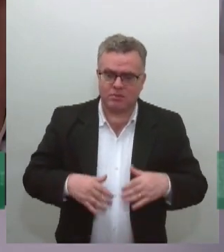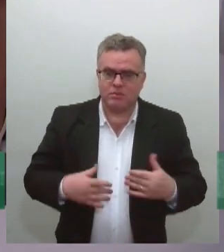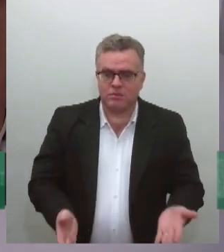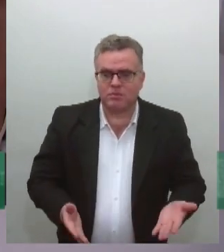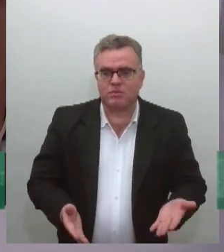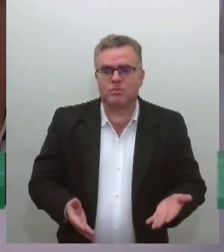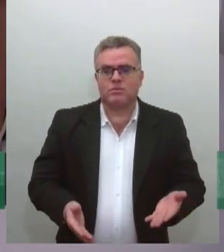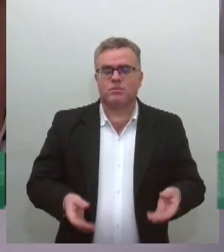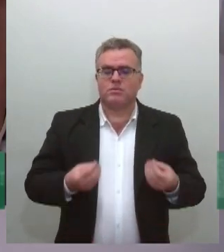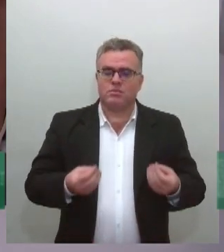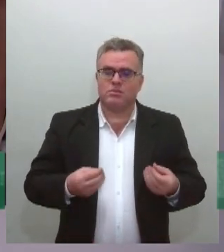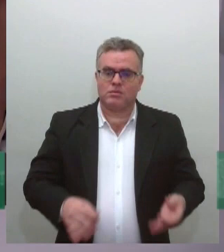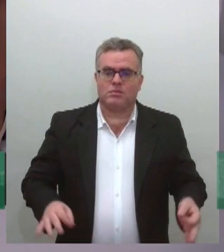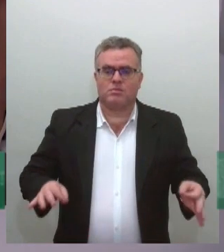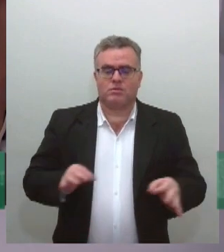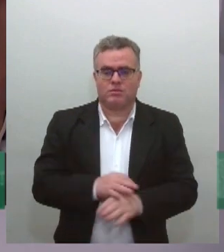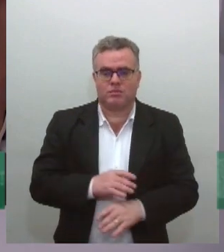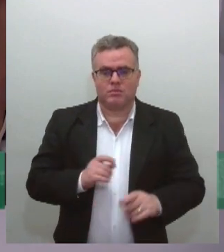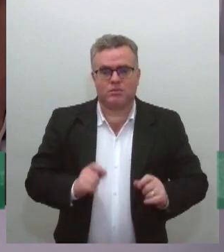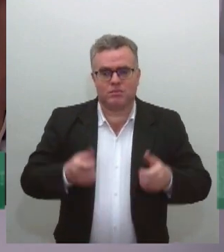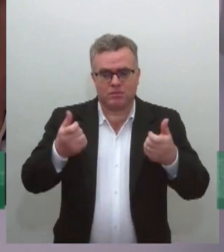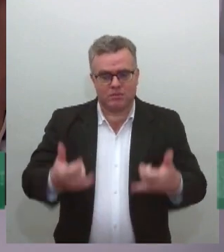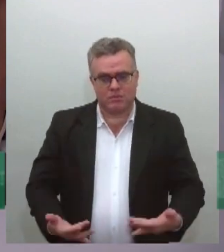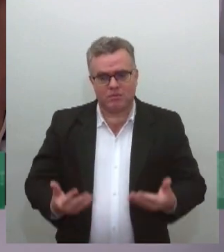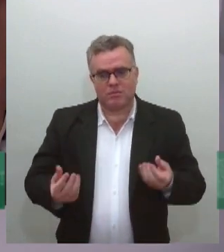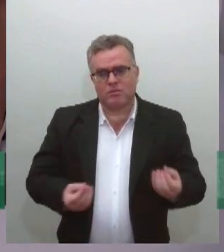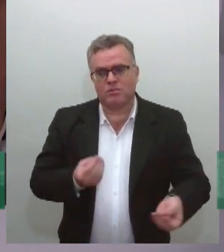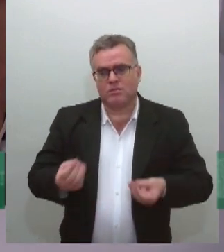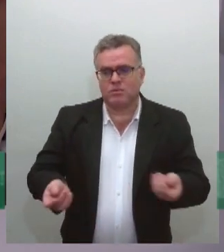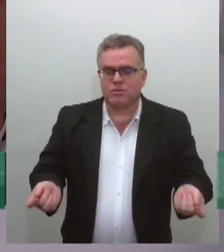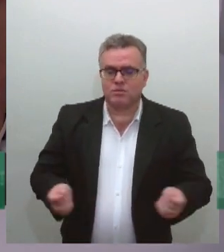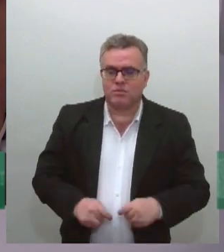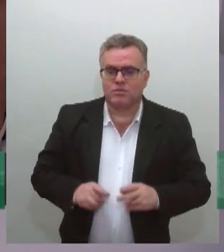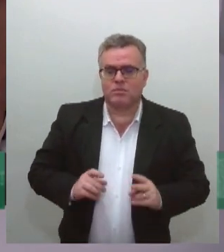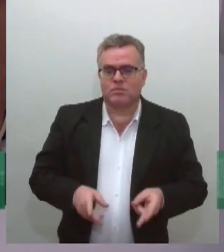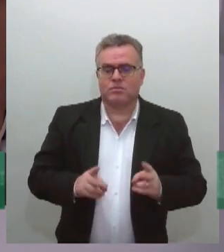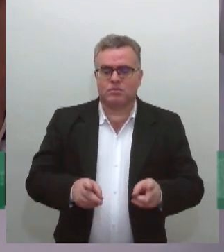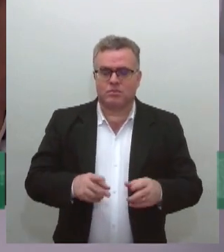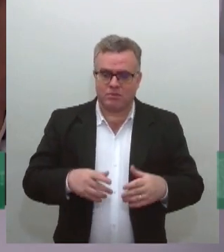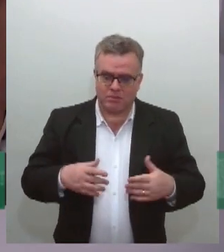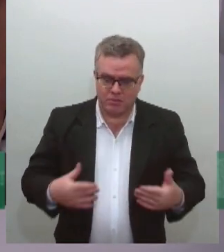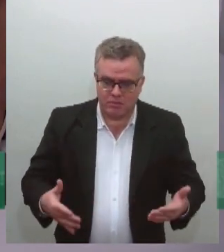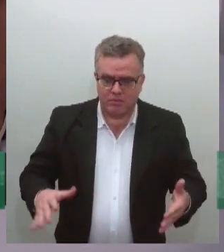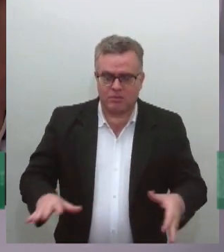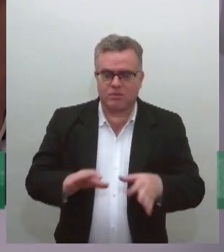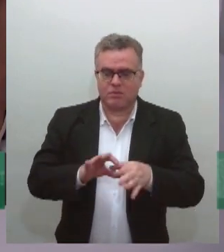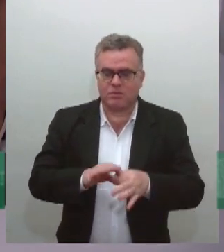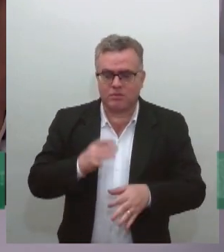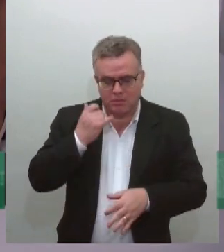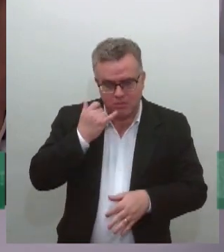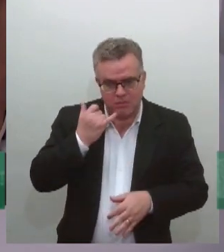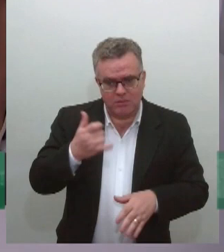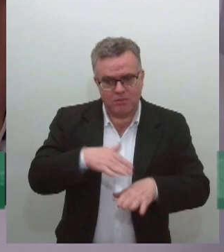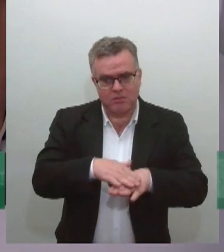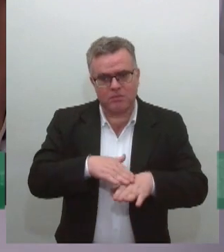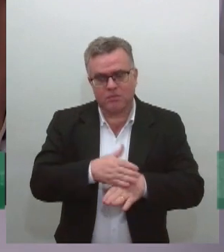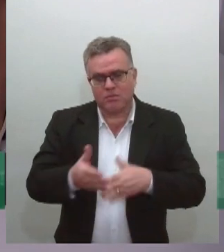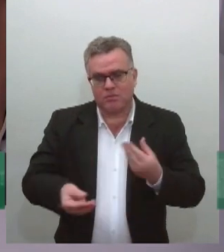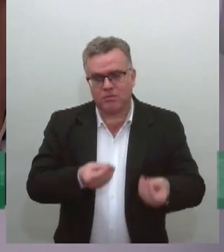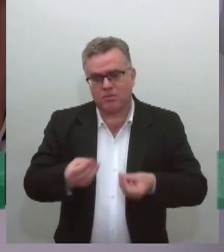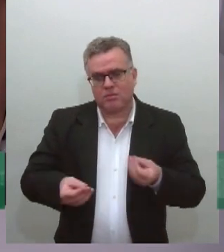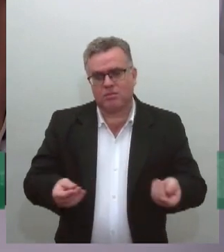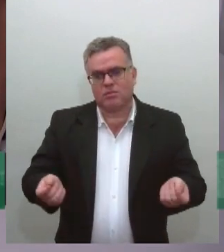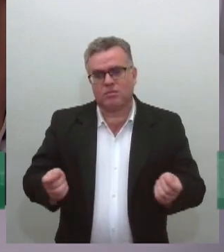vista em relação a isso, pode colocar aqui para a gente, que o pessoal fica ligadinho aí nas próximas ações. Além de primeiro